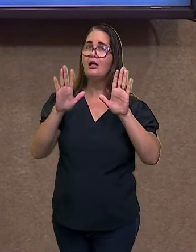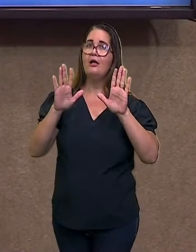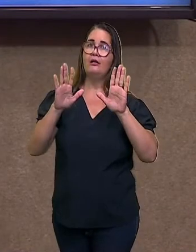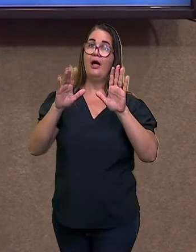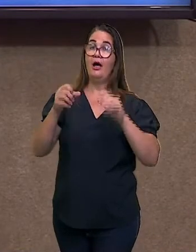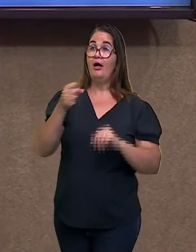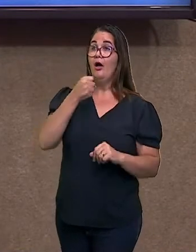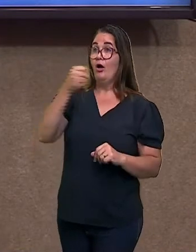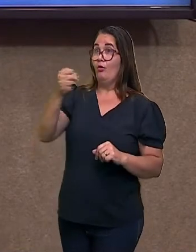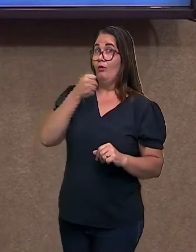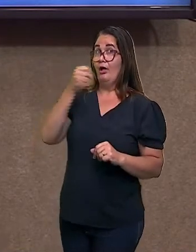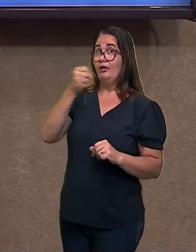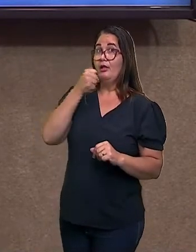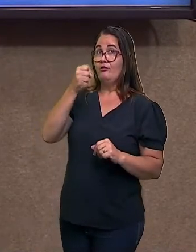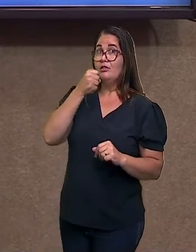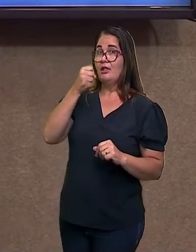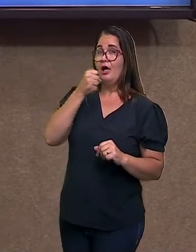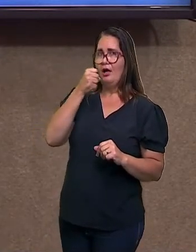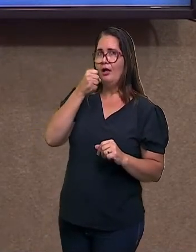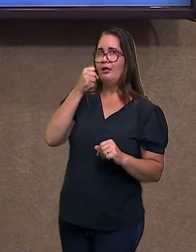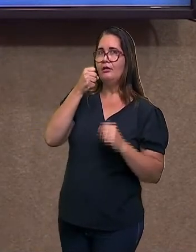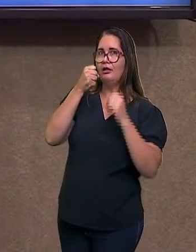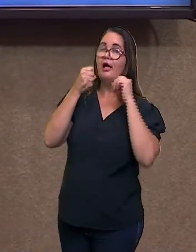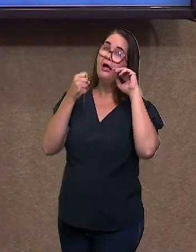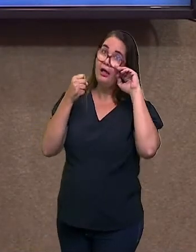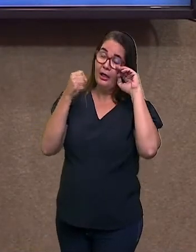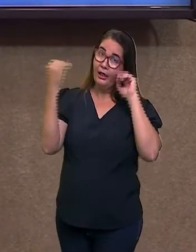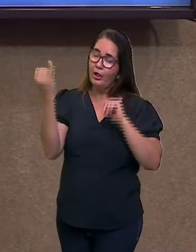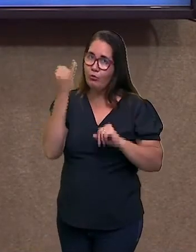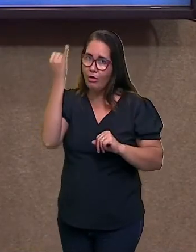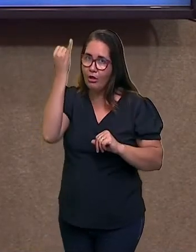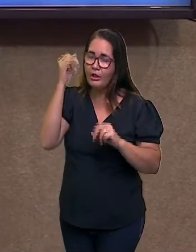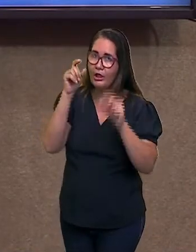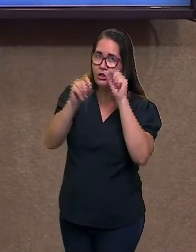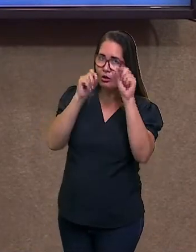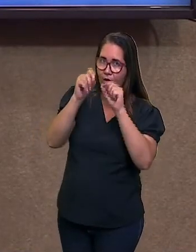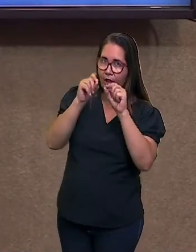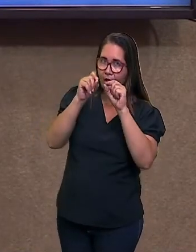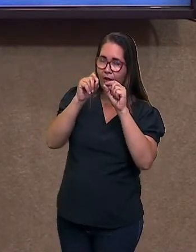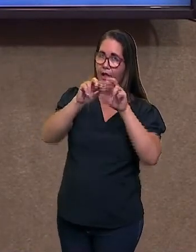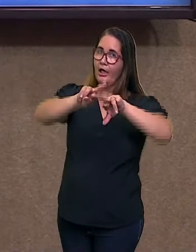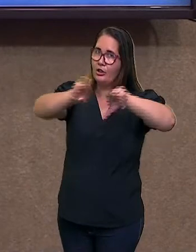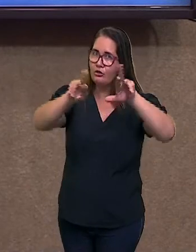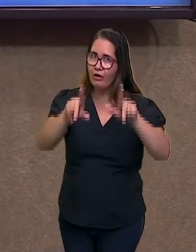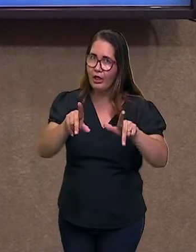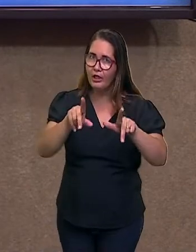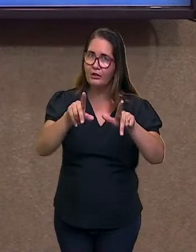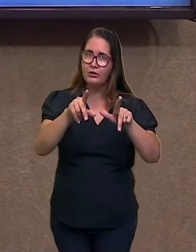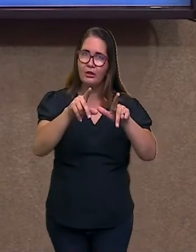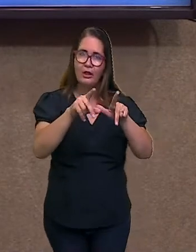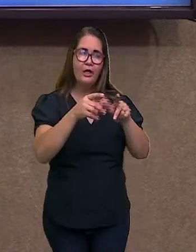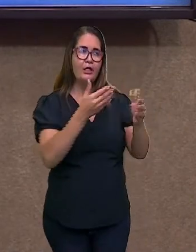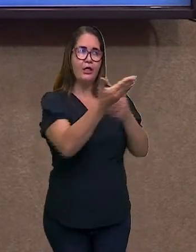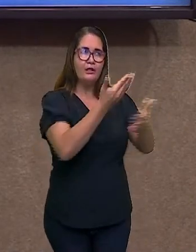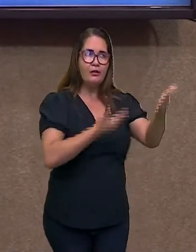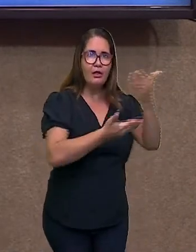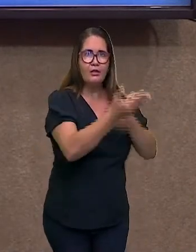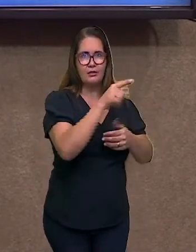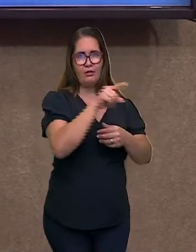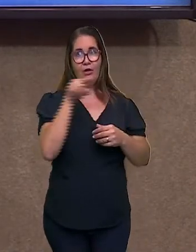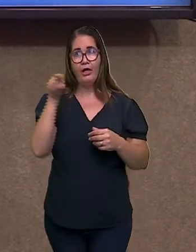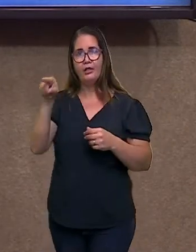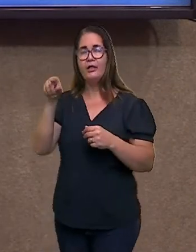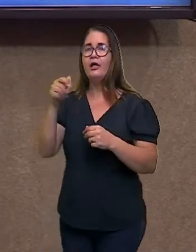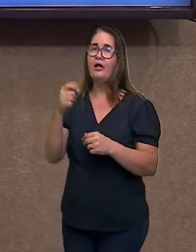não é dar a opinião do entrevistador, né? Mas escutar aquilo que o entrevistado tem a dizer. Vamos falar